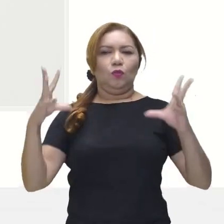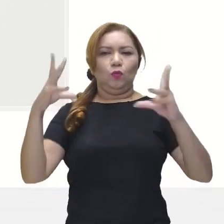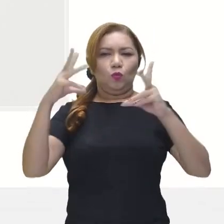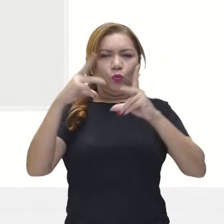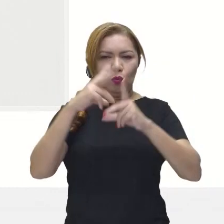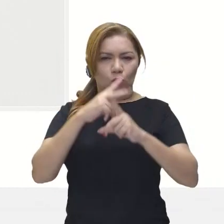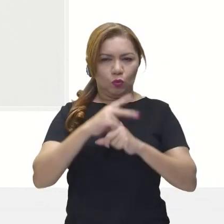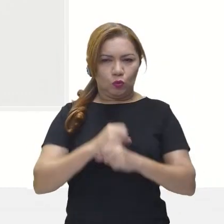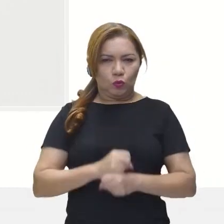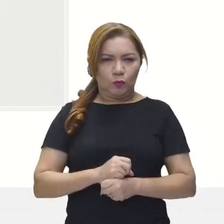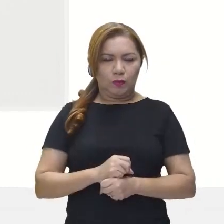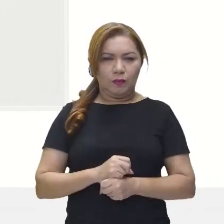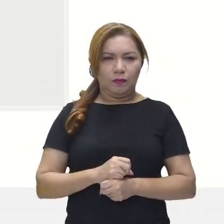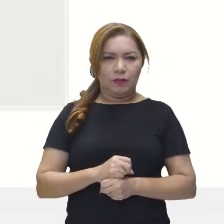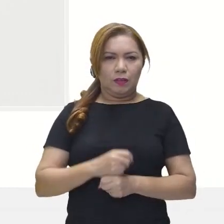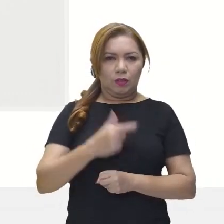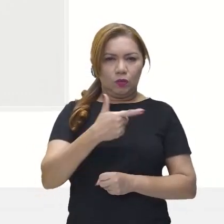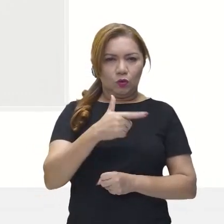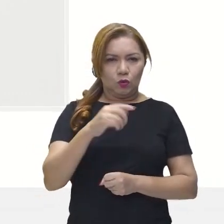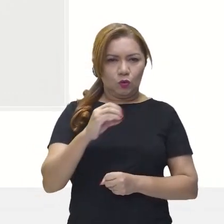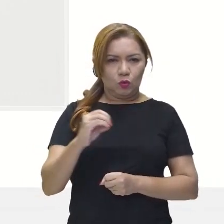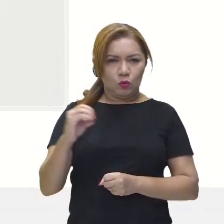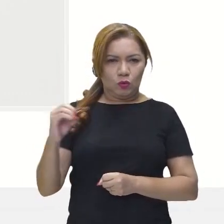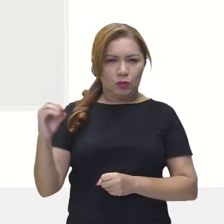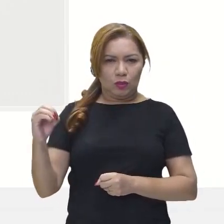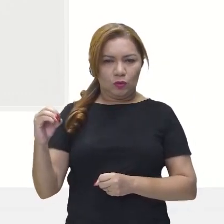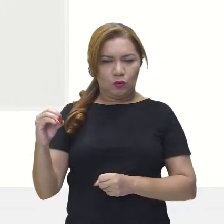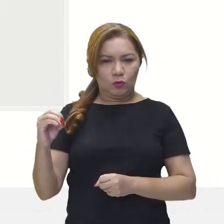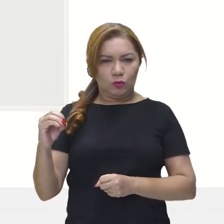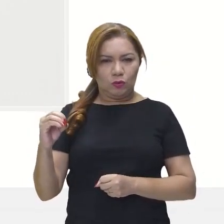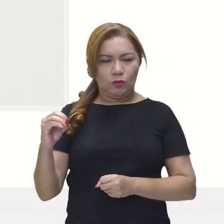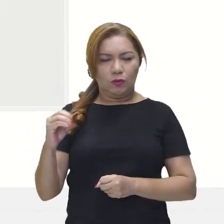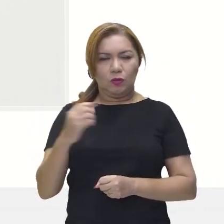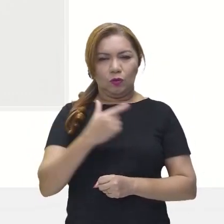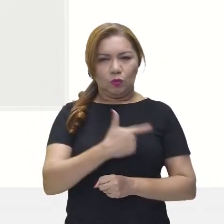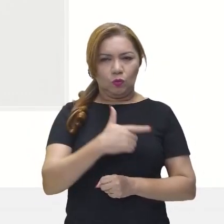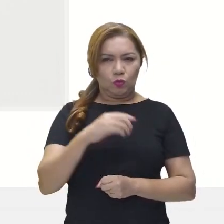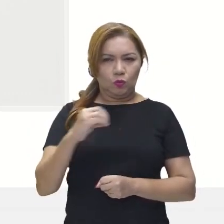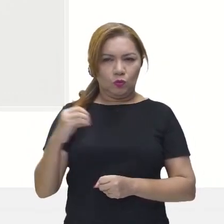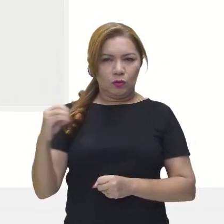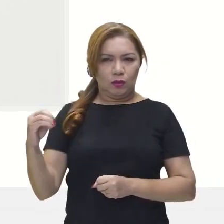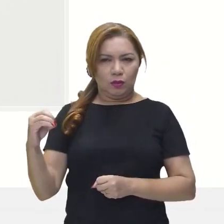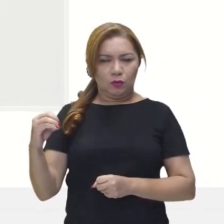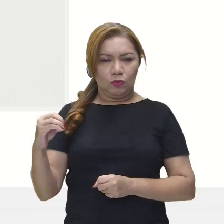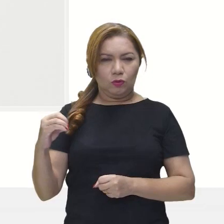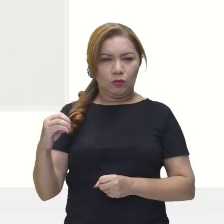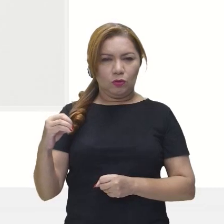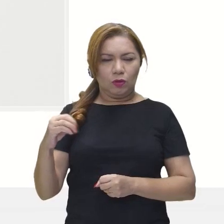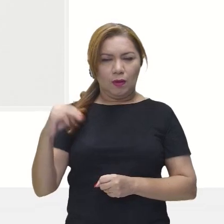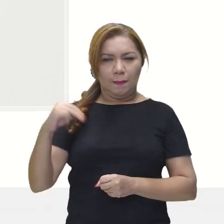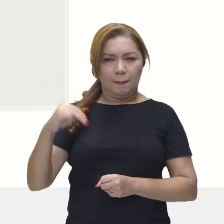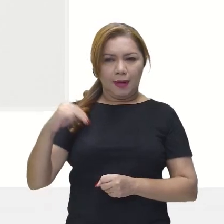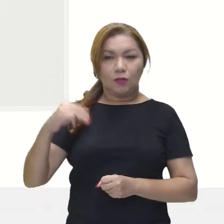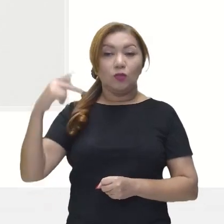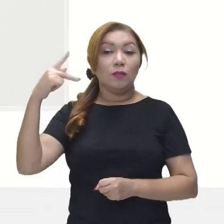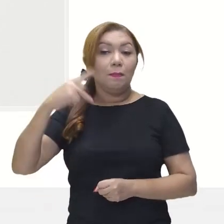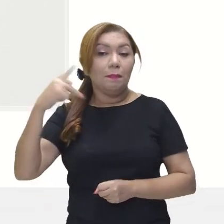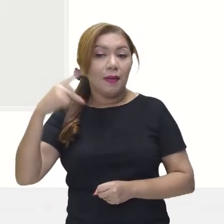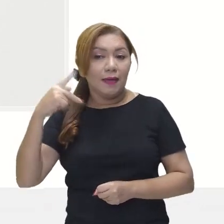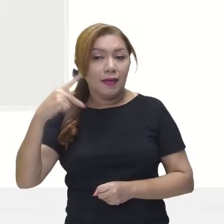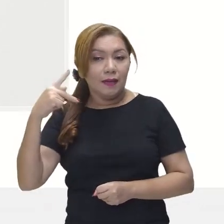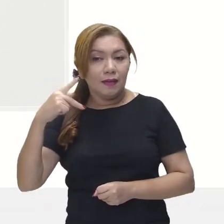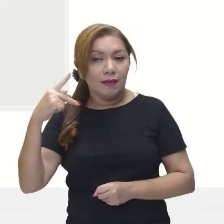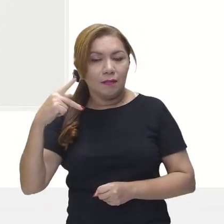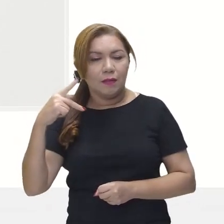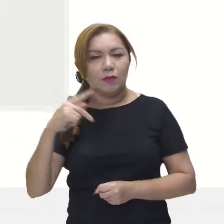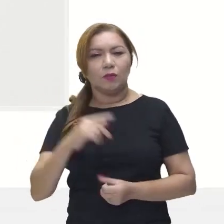dar 200. 200 metros de perímetro. Acabou?